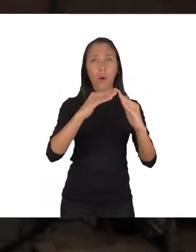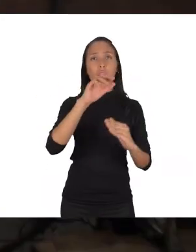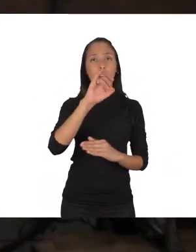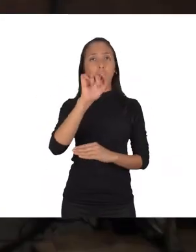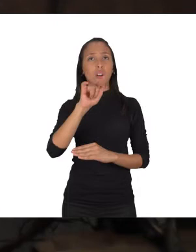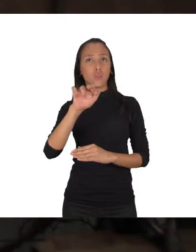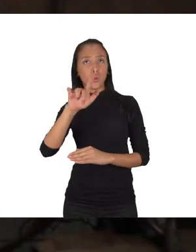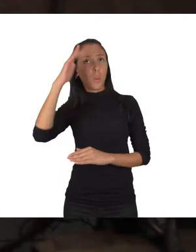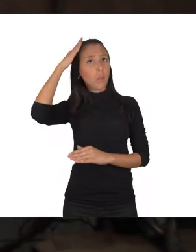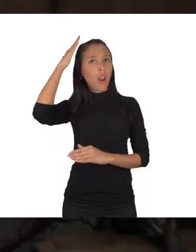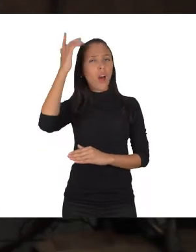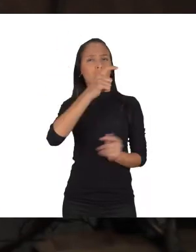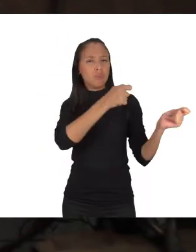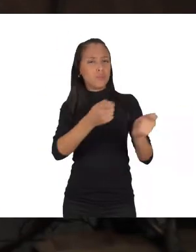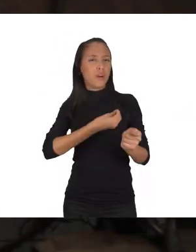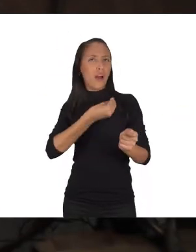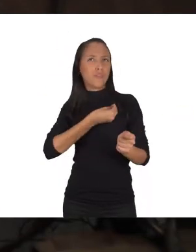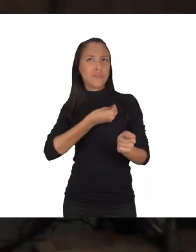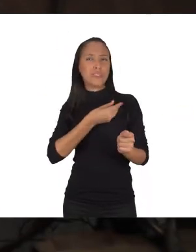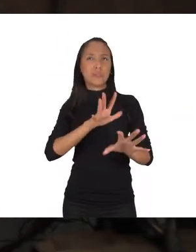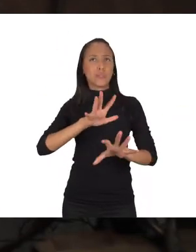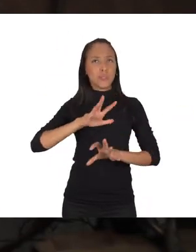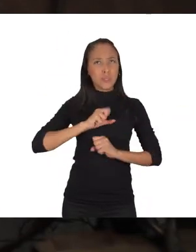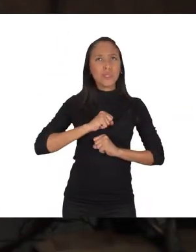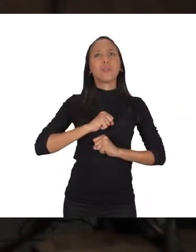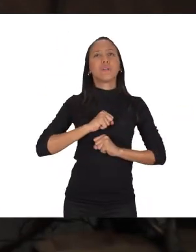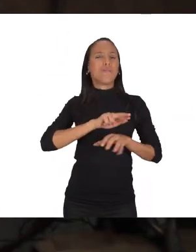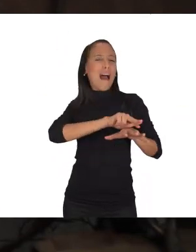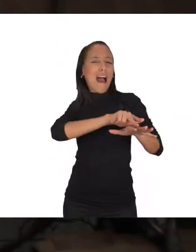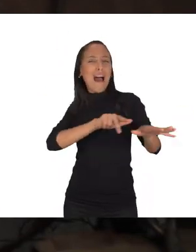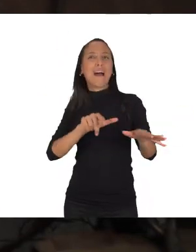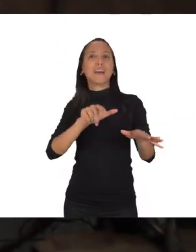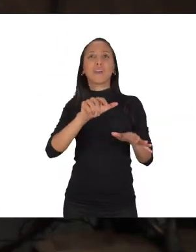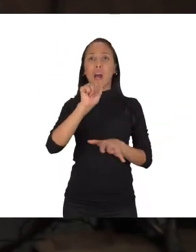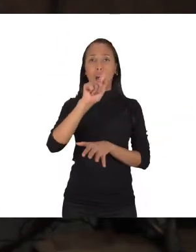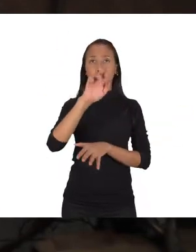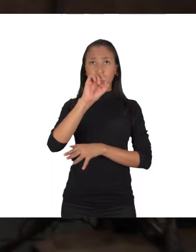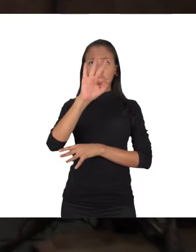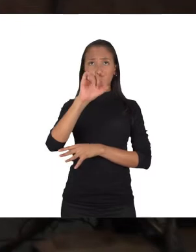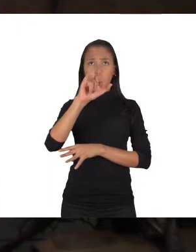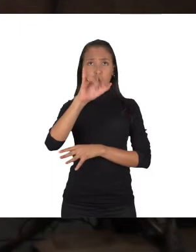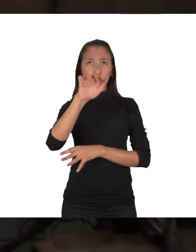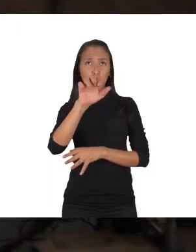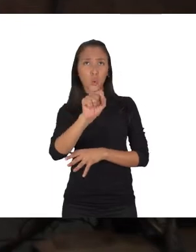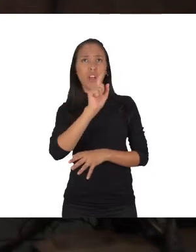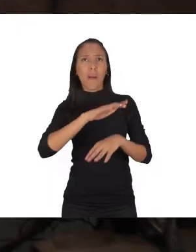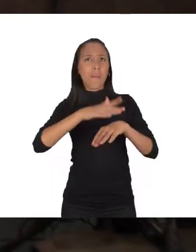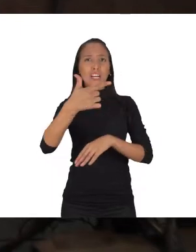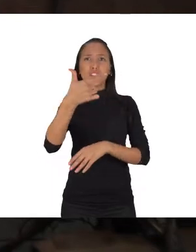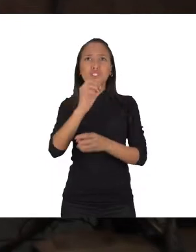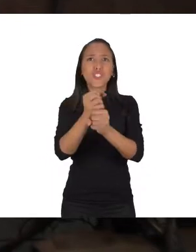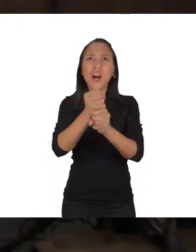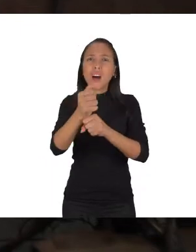ocupacional e ambiental aos agrotóxicos, organofosforados, herbicidas e outros, nas plantações de fumo há mais de 20